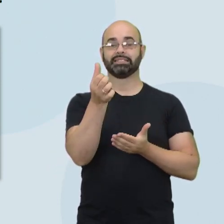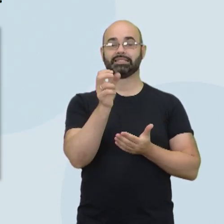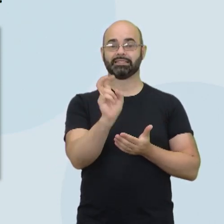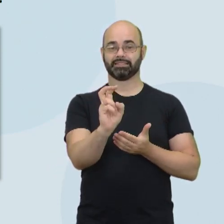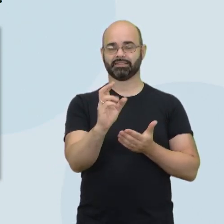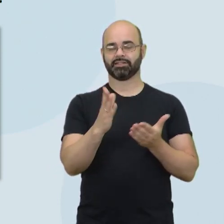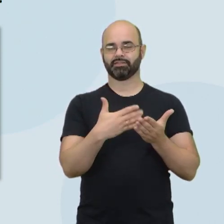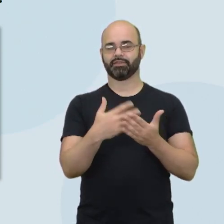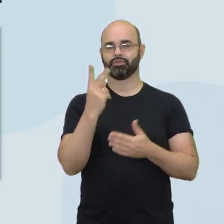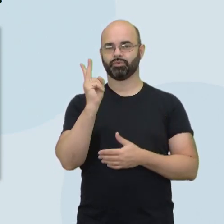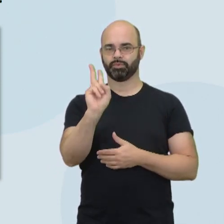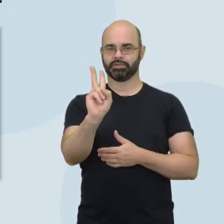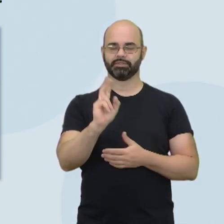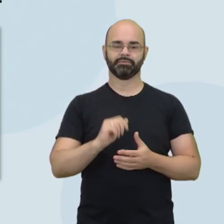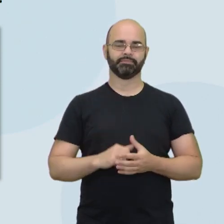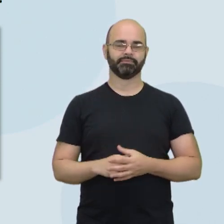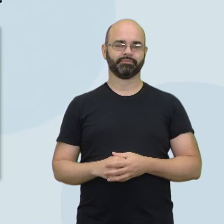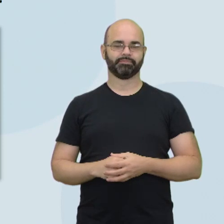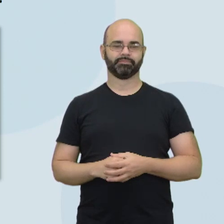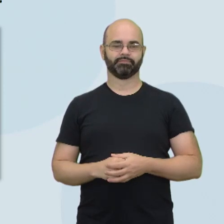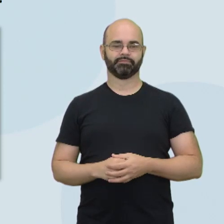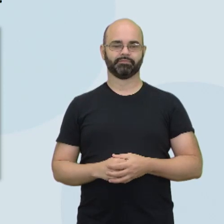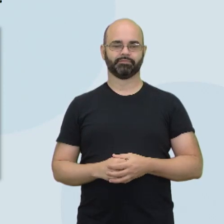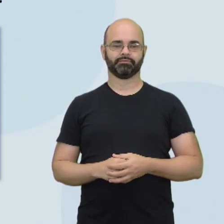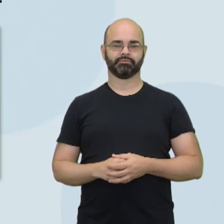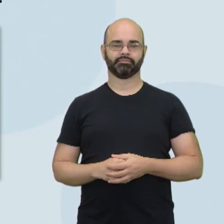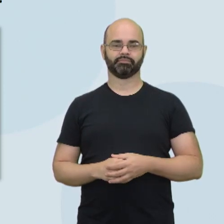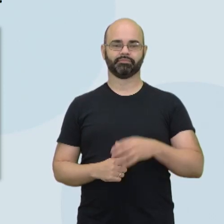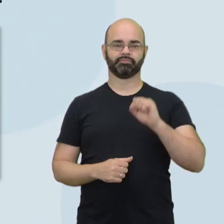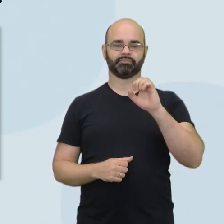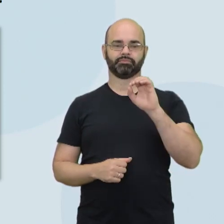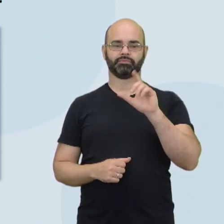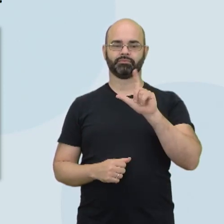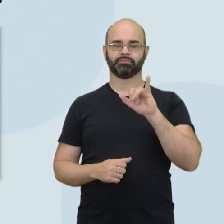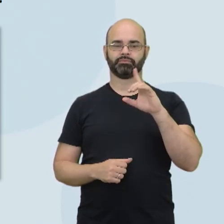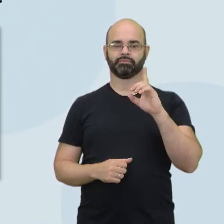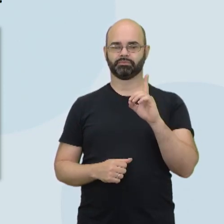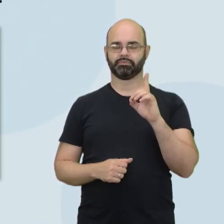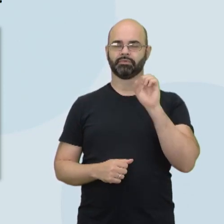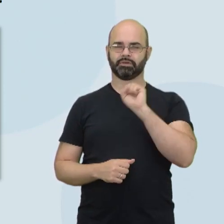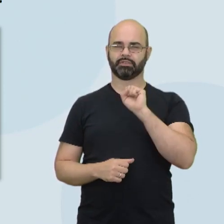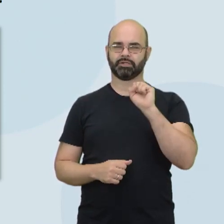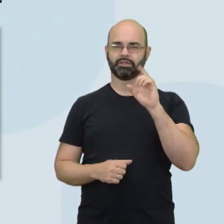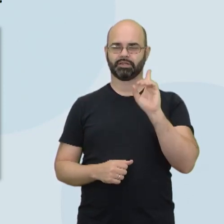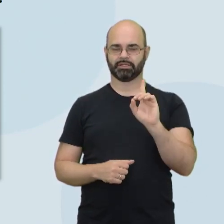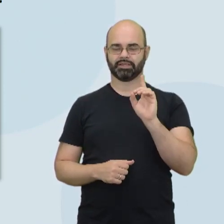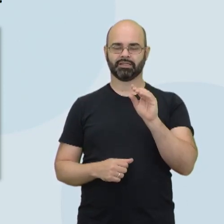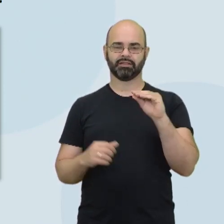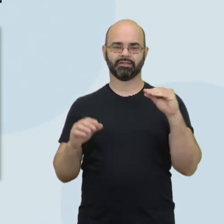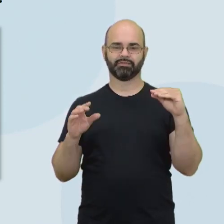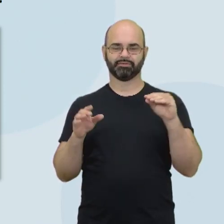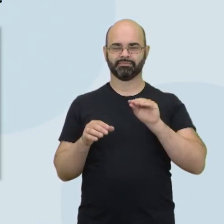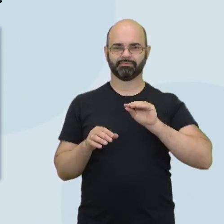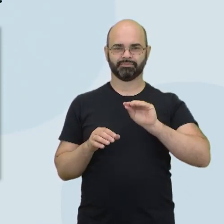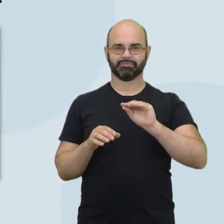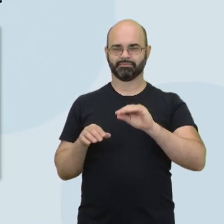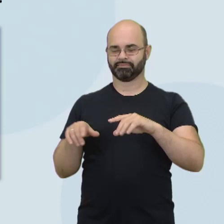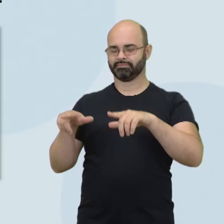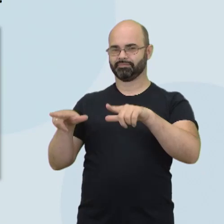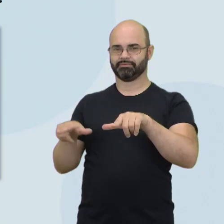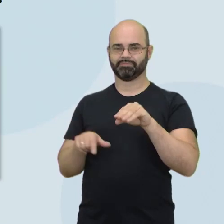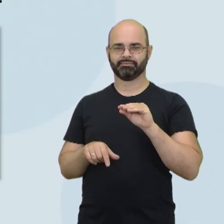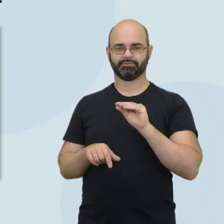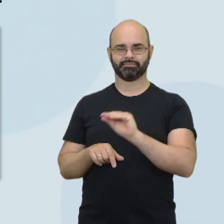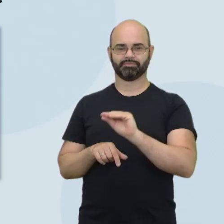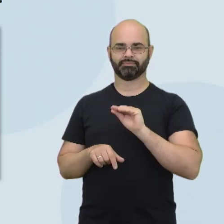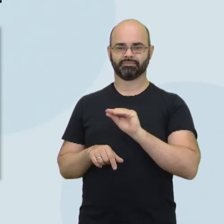a atividade 2. O Solid State Drives, SSD, em tradução direta, unidades